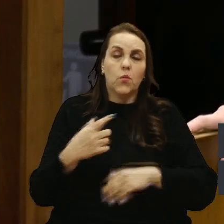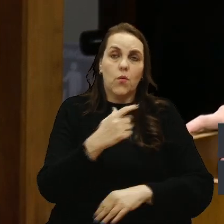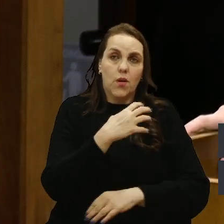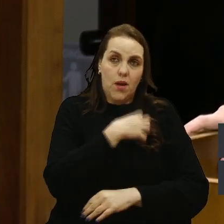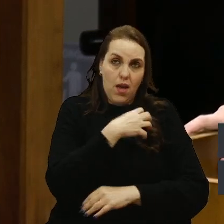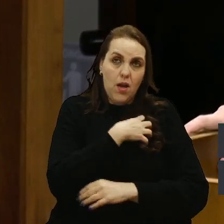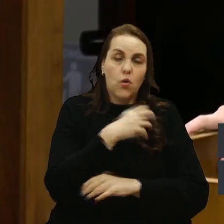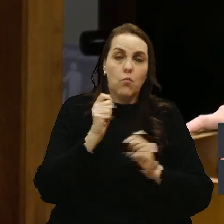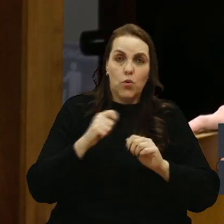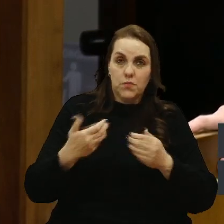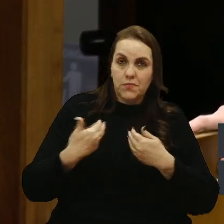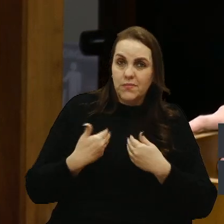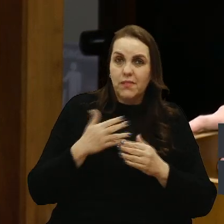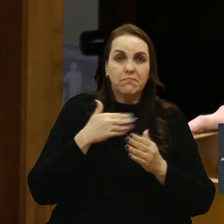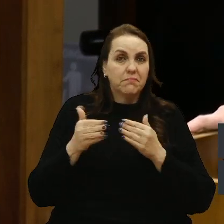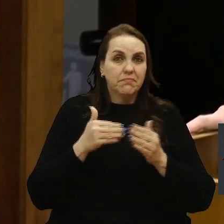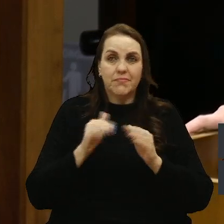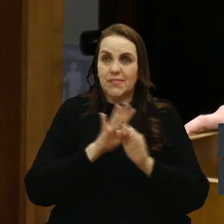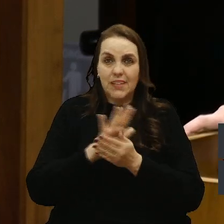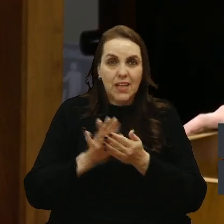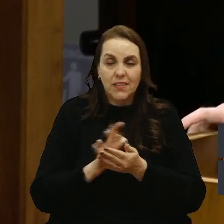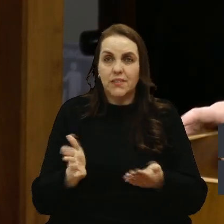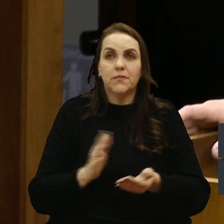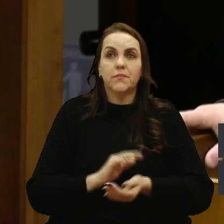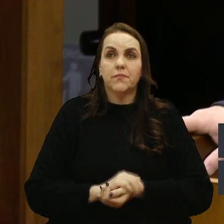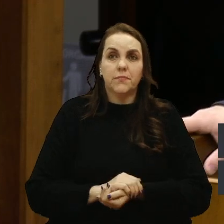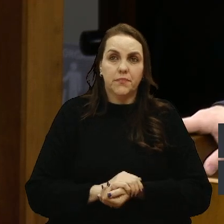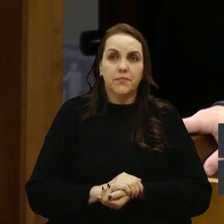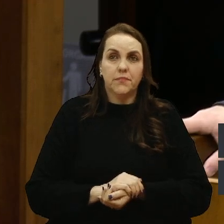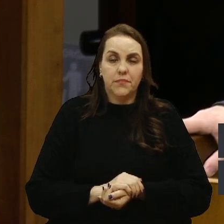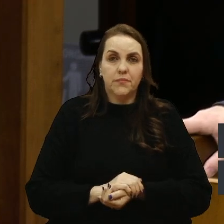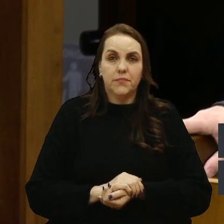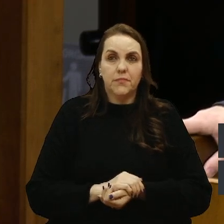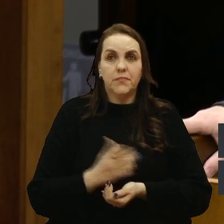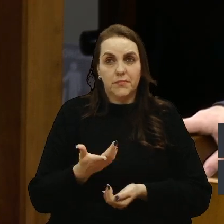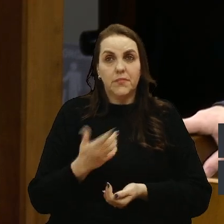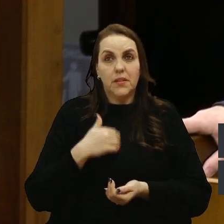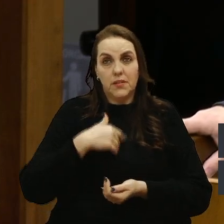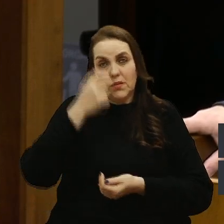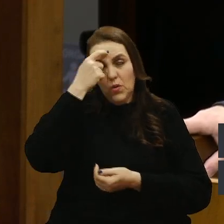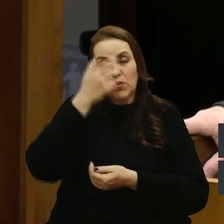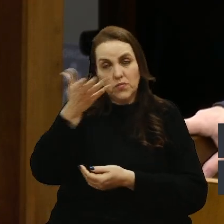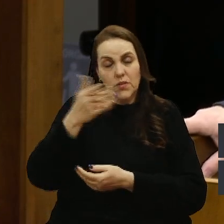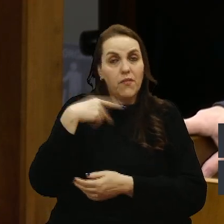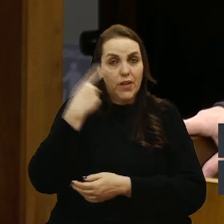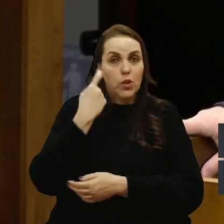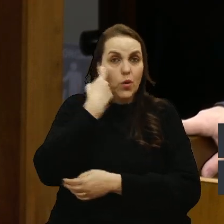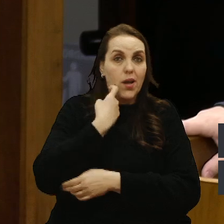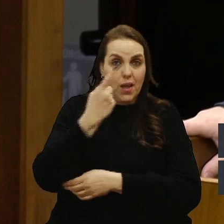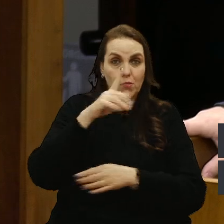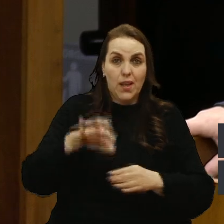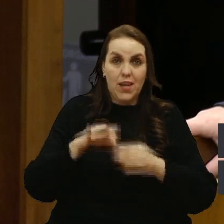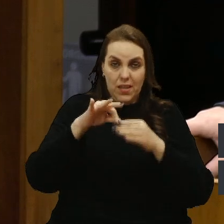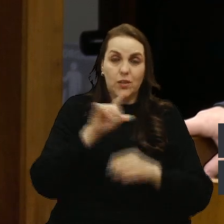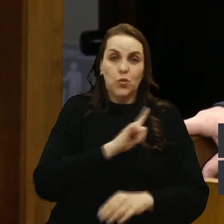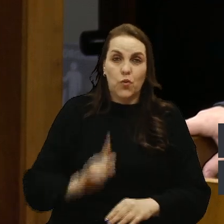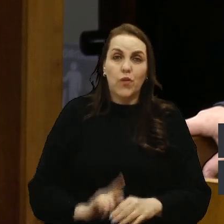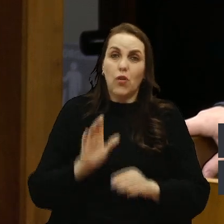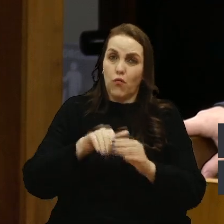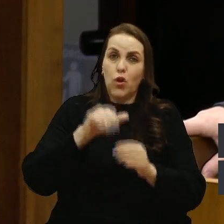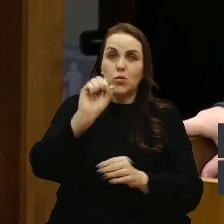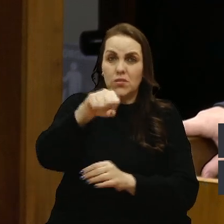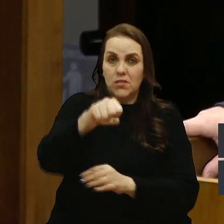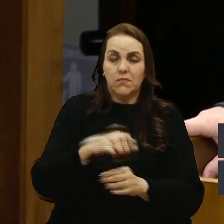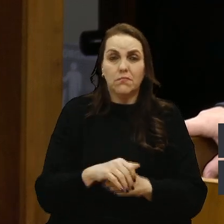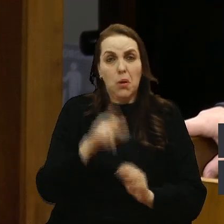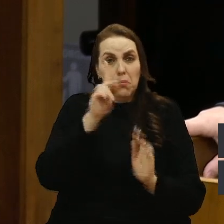me dar, a nada. O meu voto tem exclusiva relação com a minha consciência, vereador Caleb, senhor que é líder do governo. Então, por isso eu voto sim, porque eu acho que o